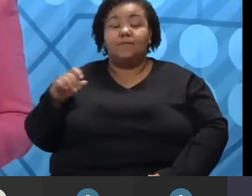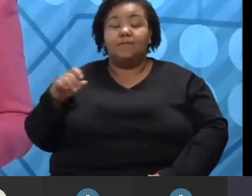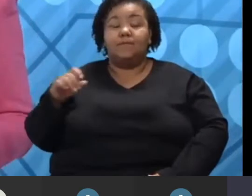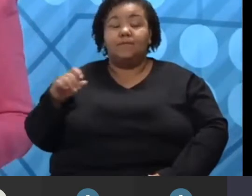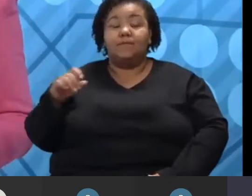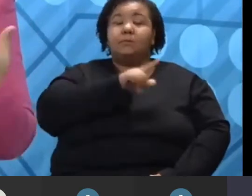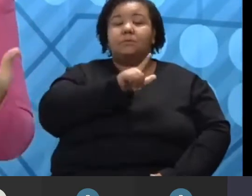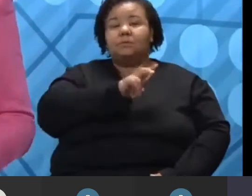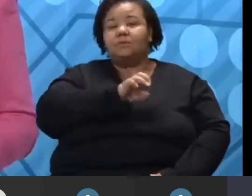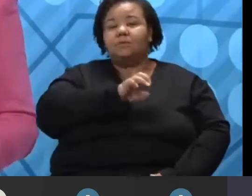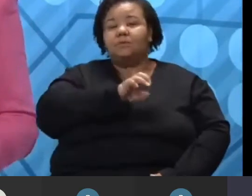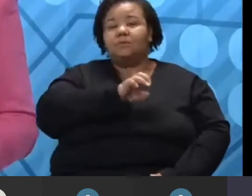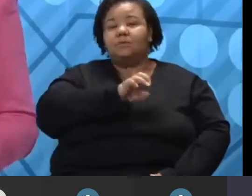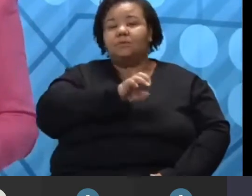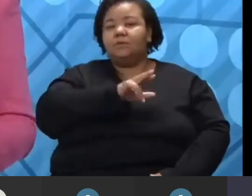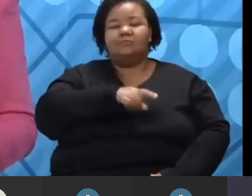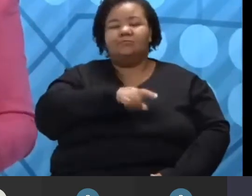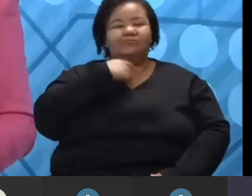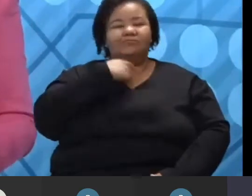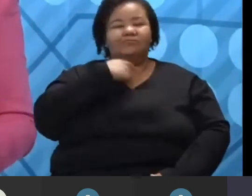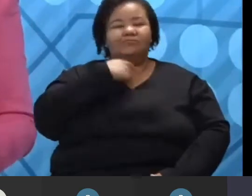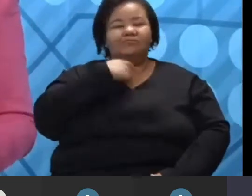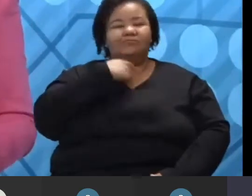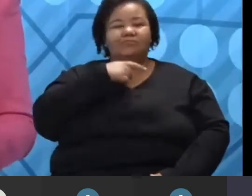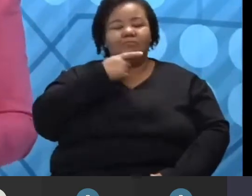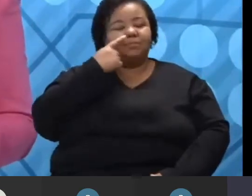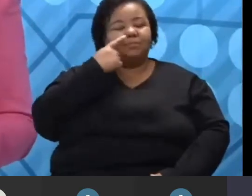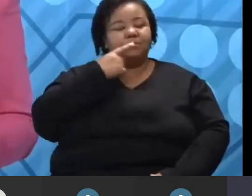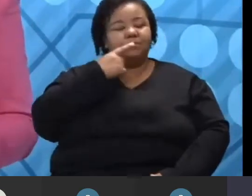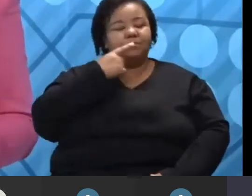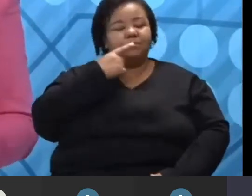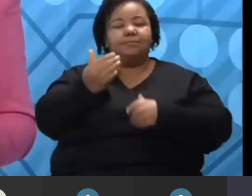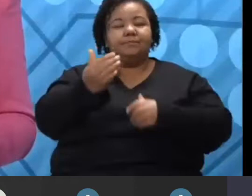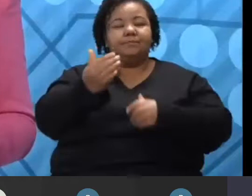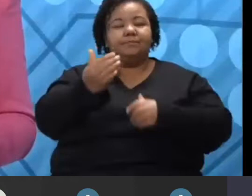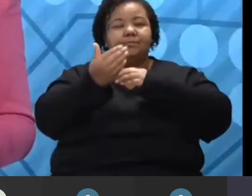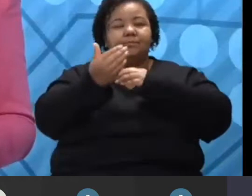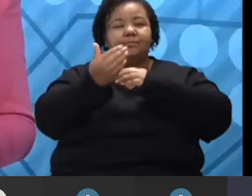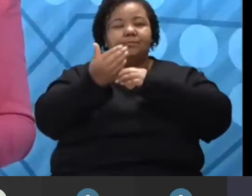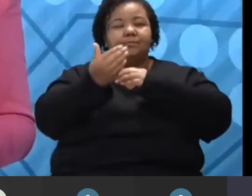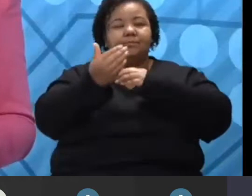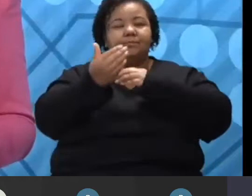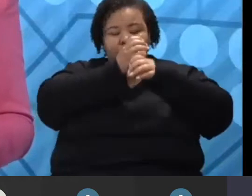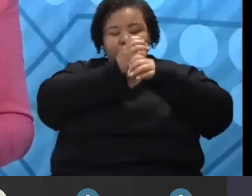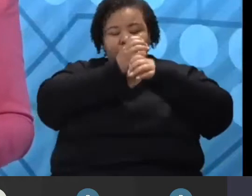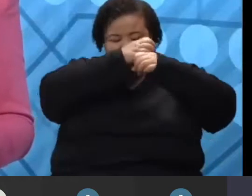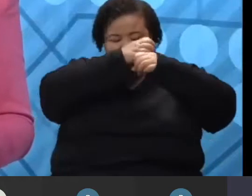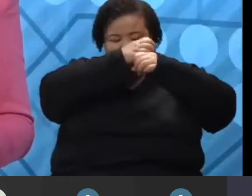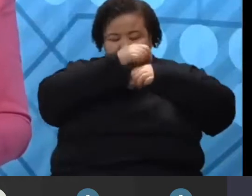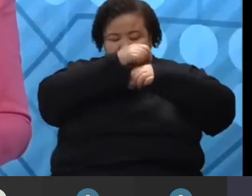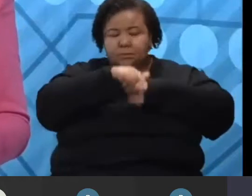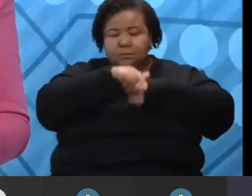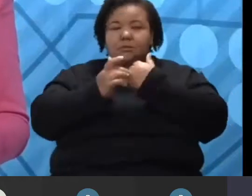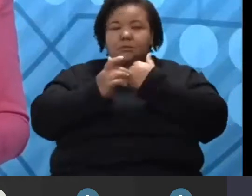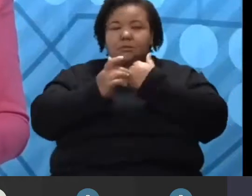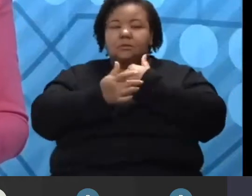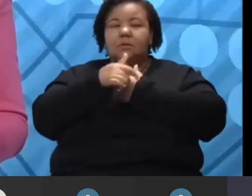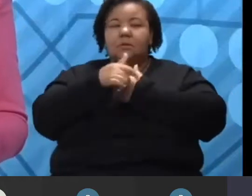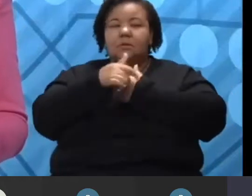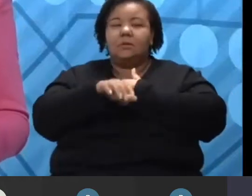são microscópicos. E aí, então, precisamos do auxílio do microscópio, que são as células ovaladas, que são as células